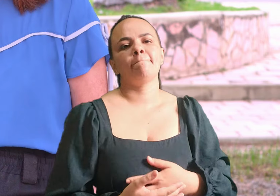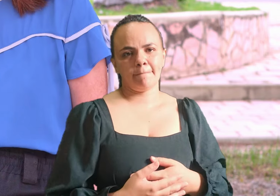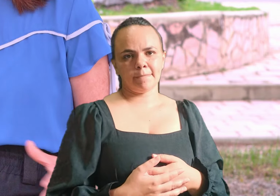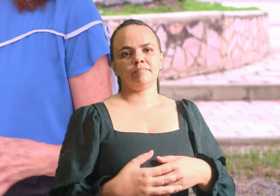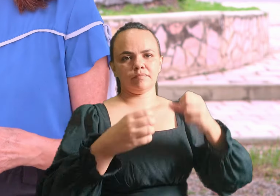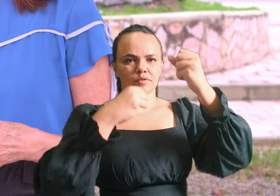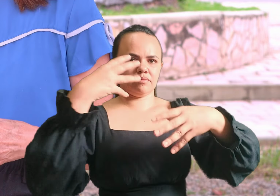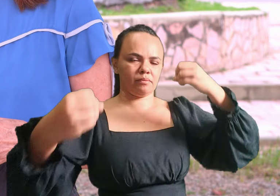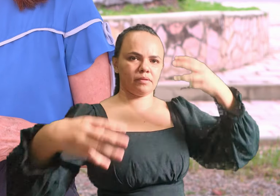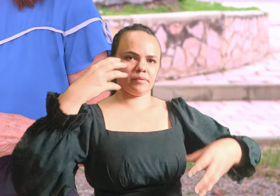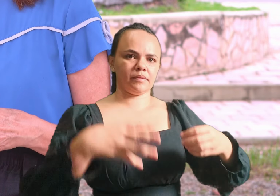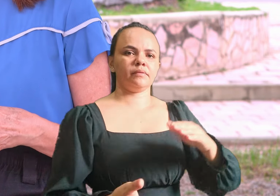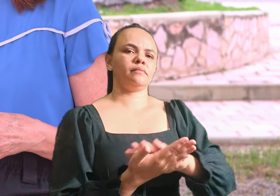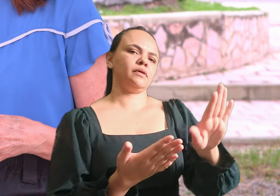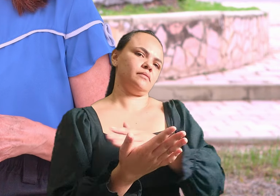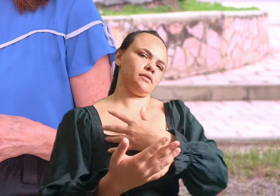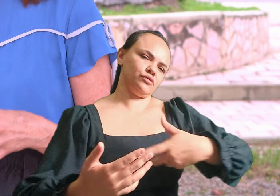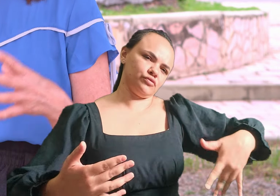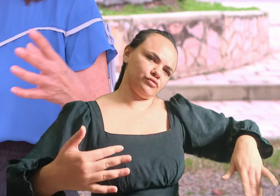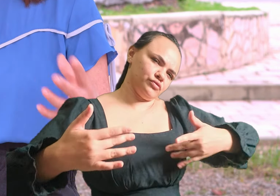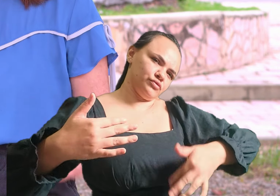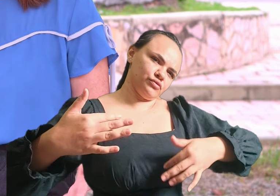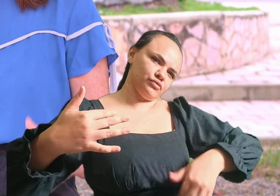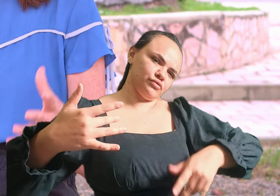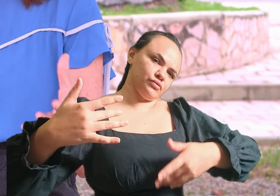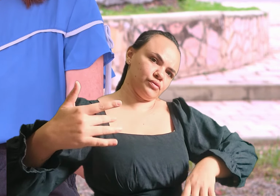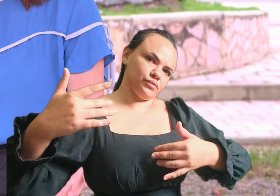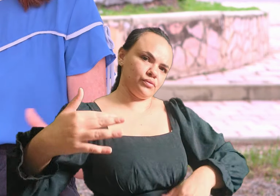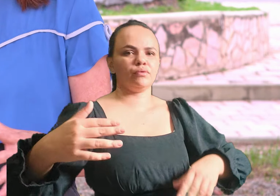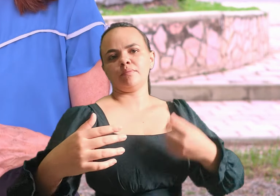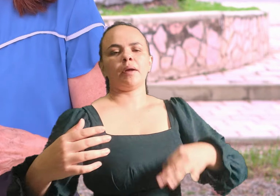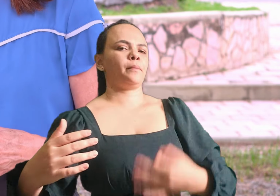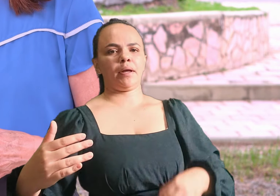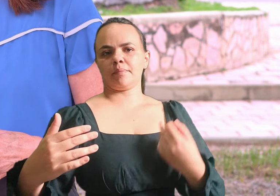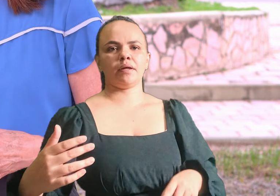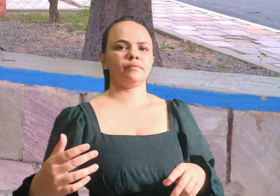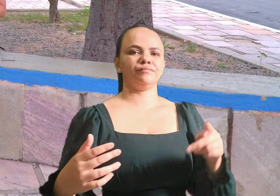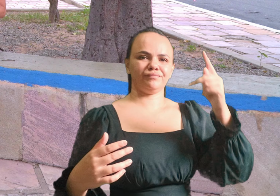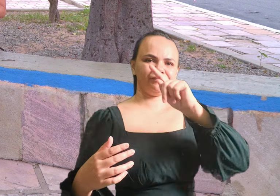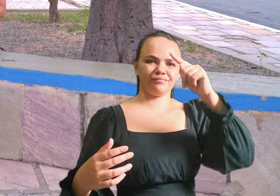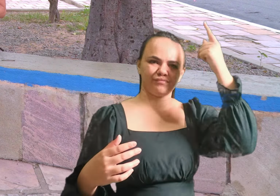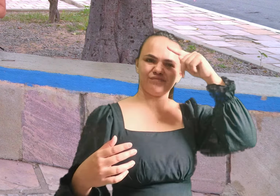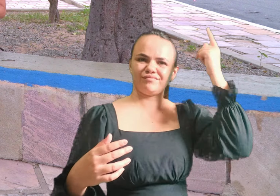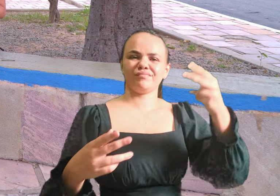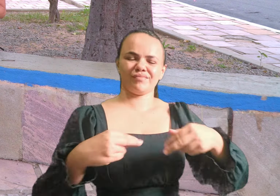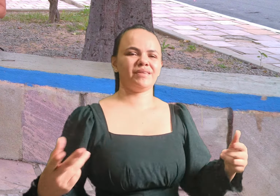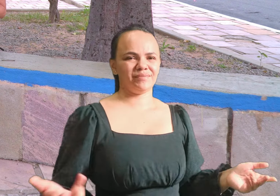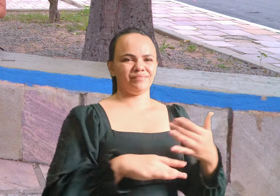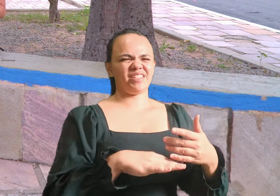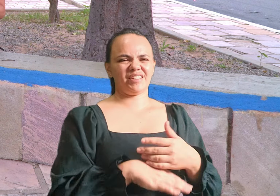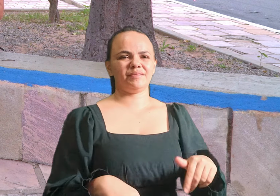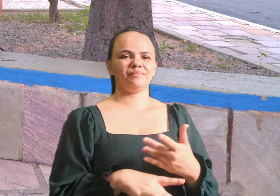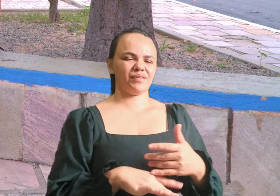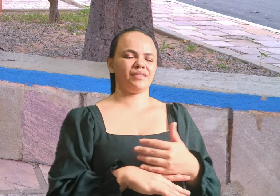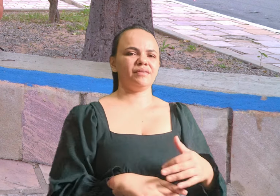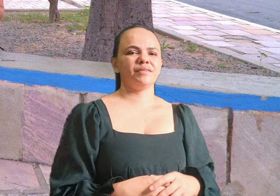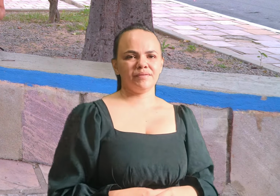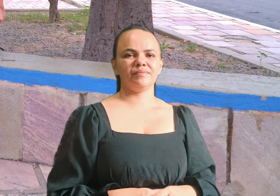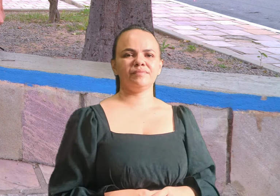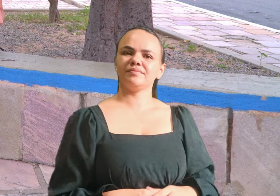Violeiros aqui na nossa região repentistas na nossa cidade e temos também